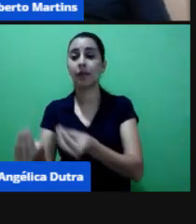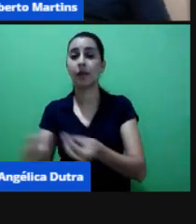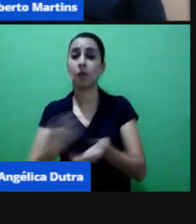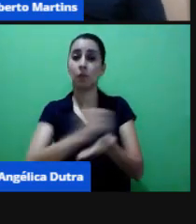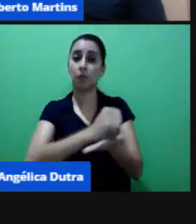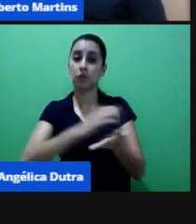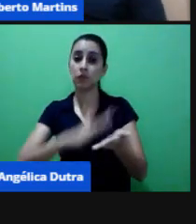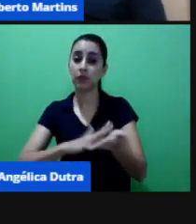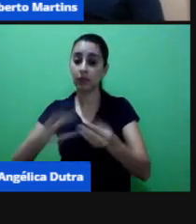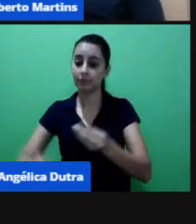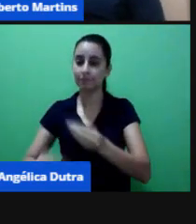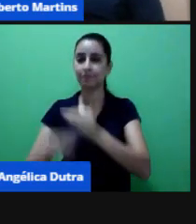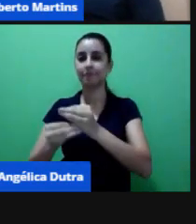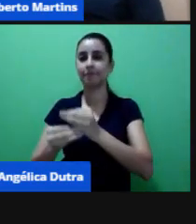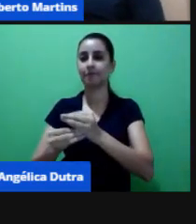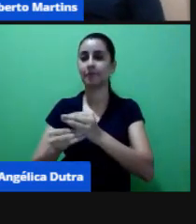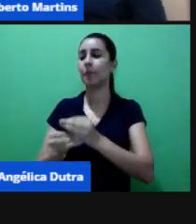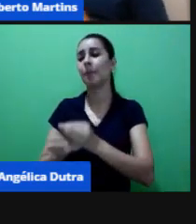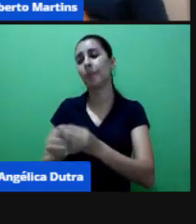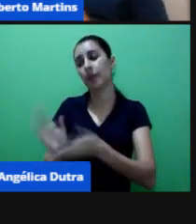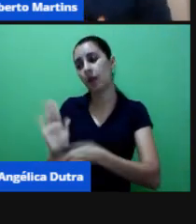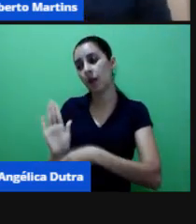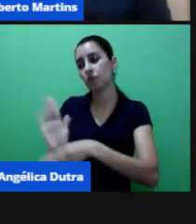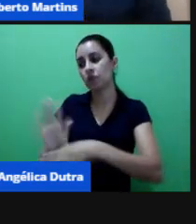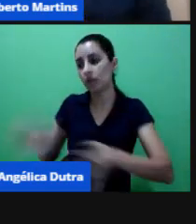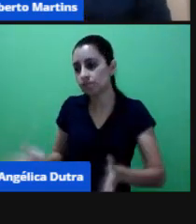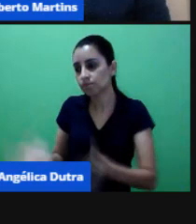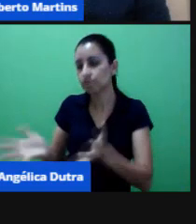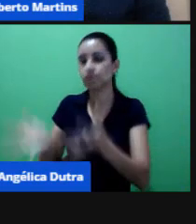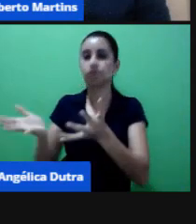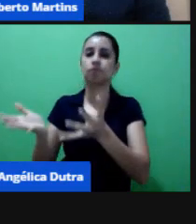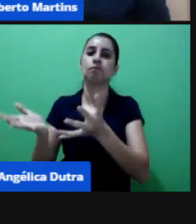que possa atender, como já foi dito, a